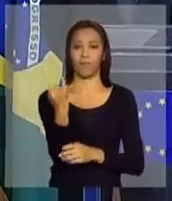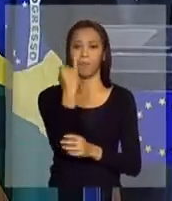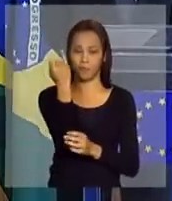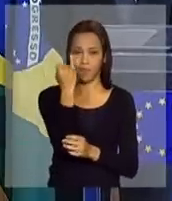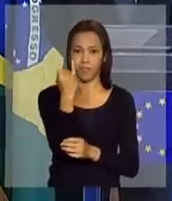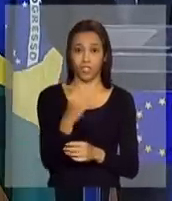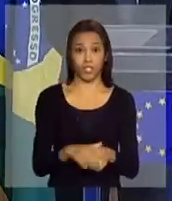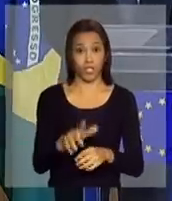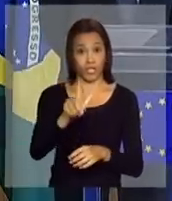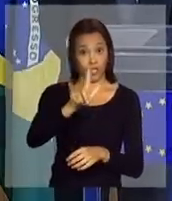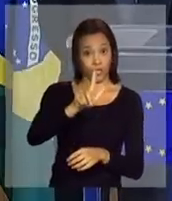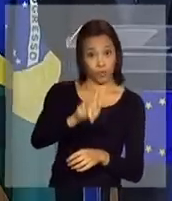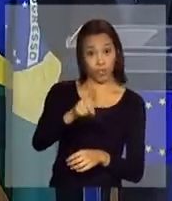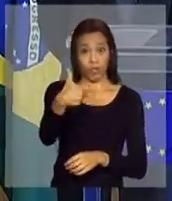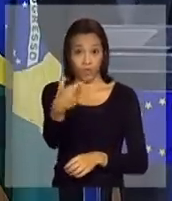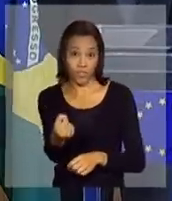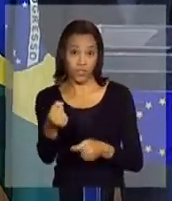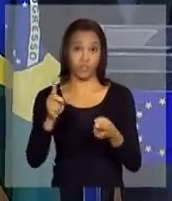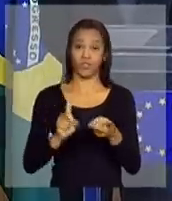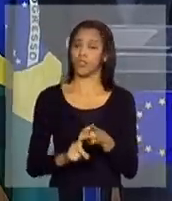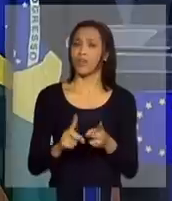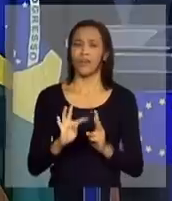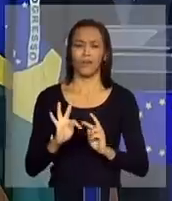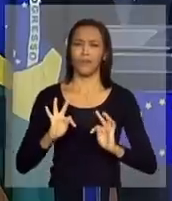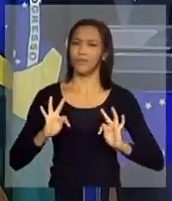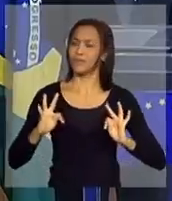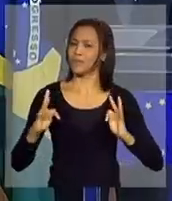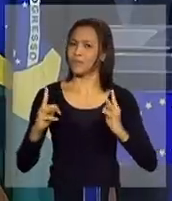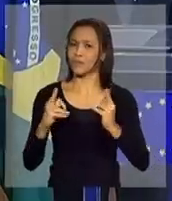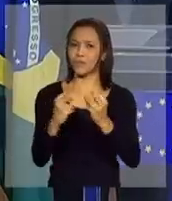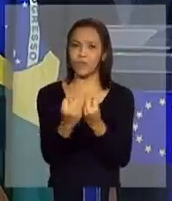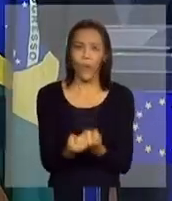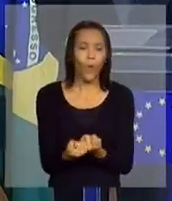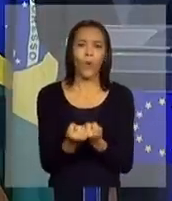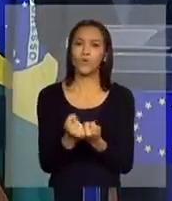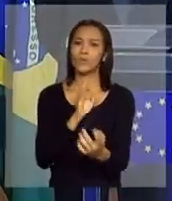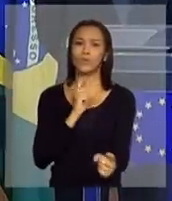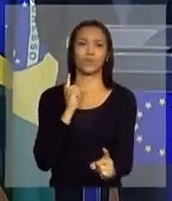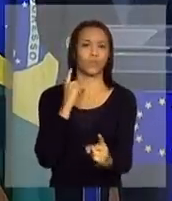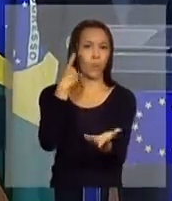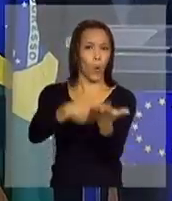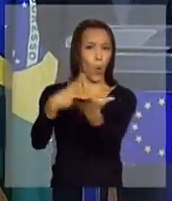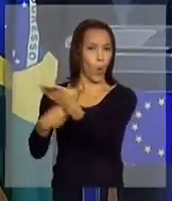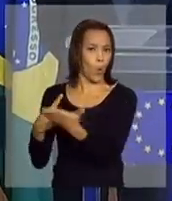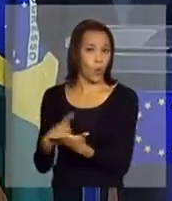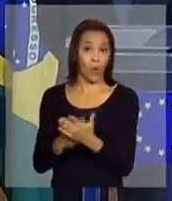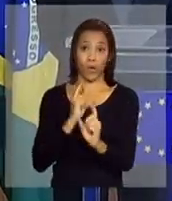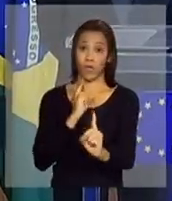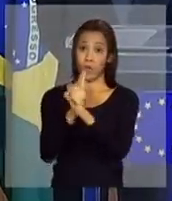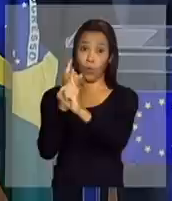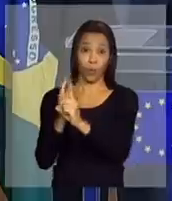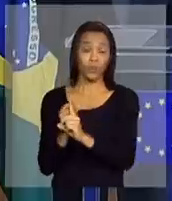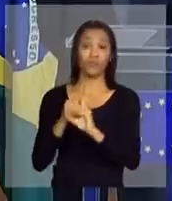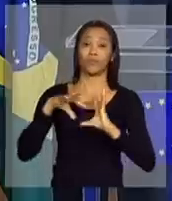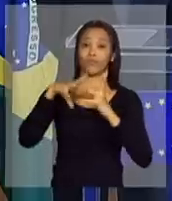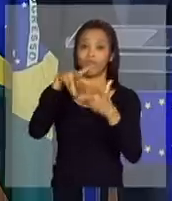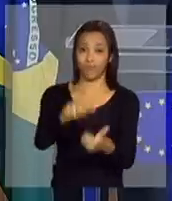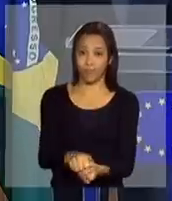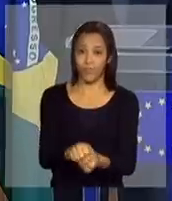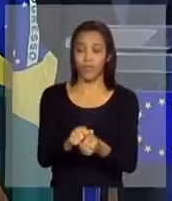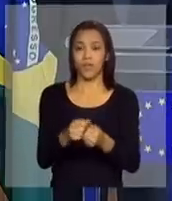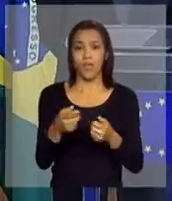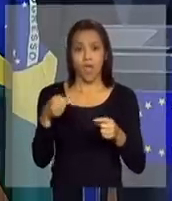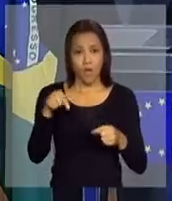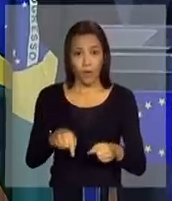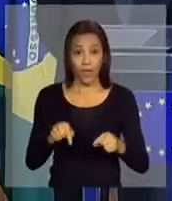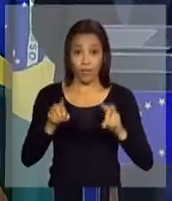no G20, ela é importante em todas as esferas internacionais. E eu queria destacar